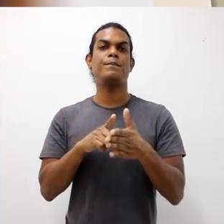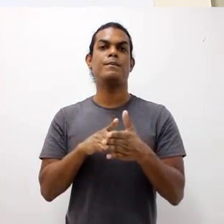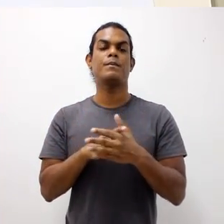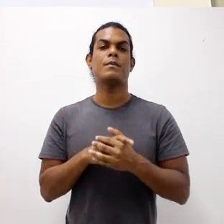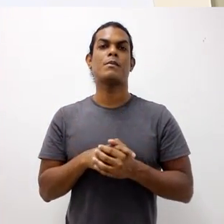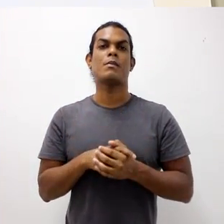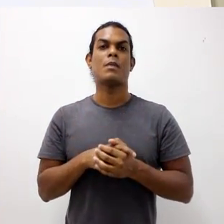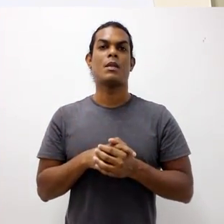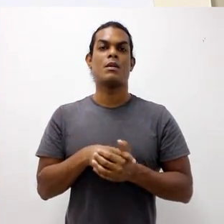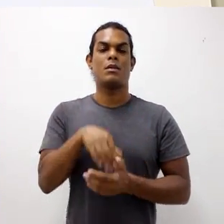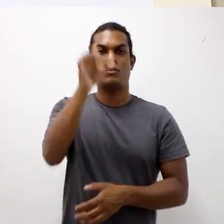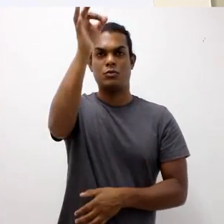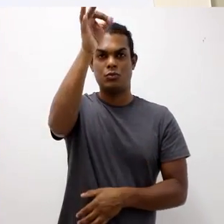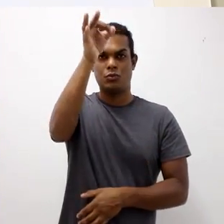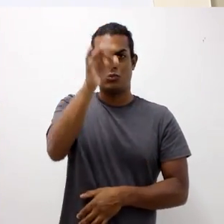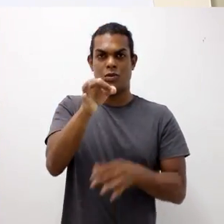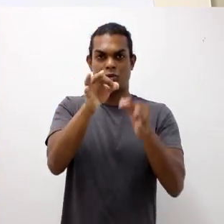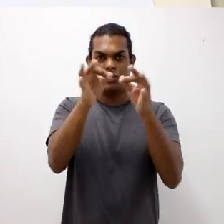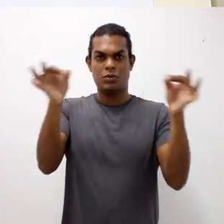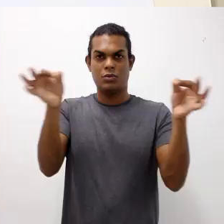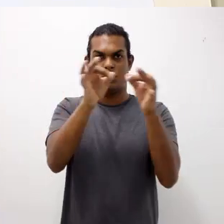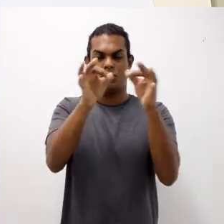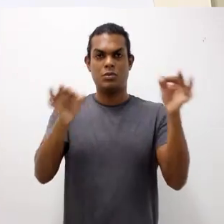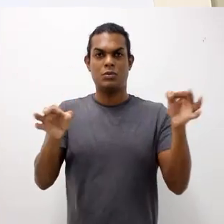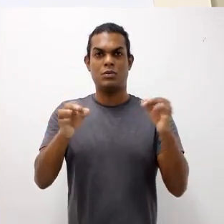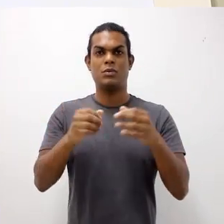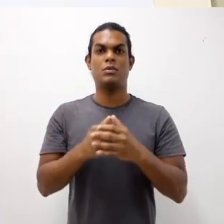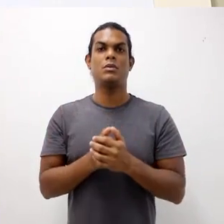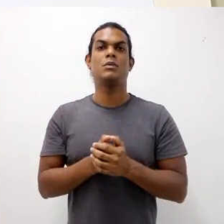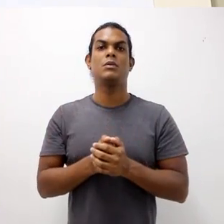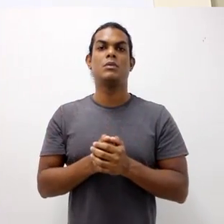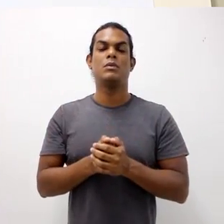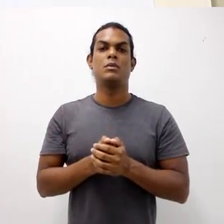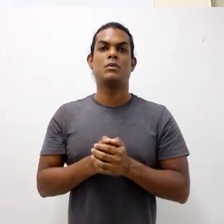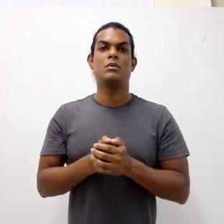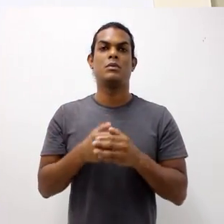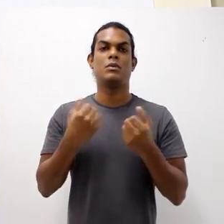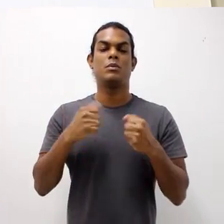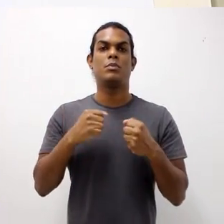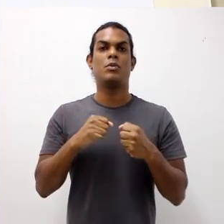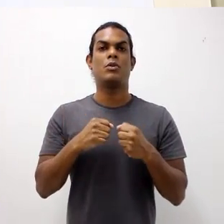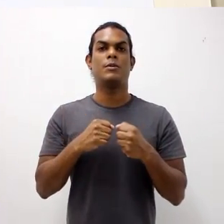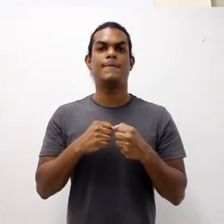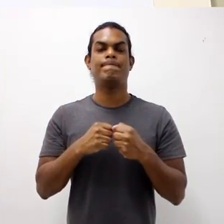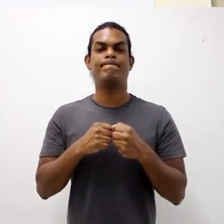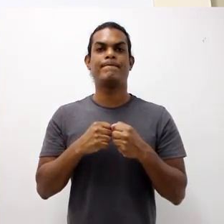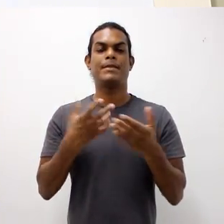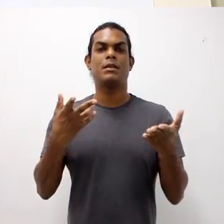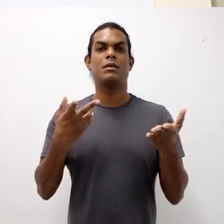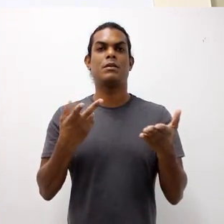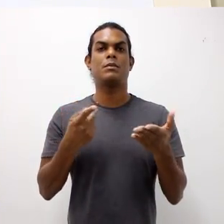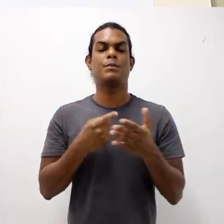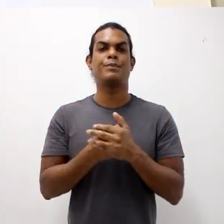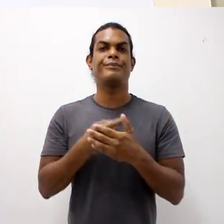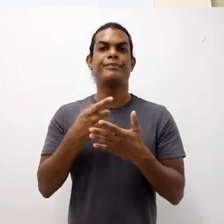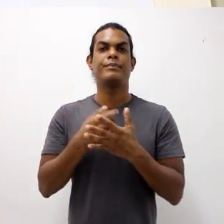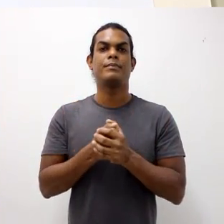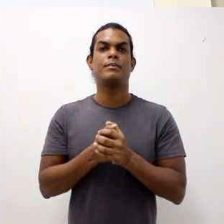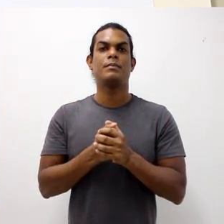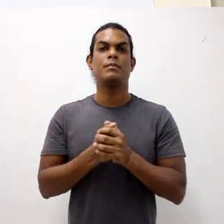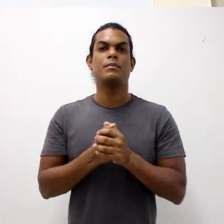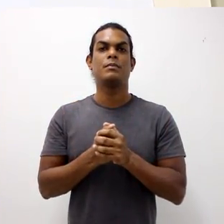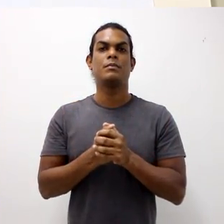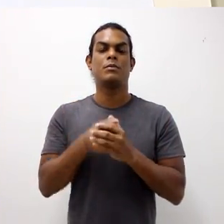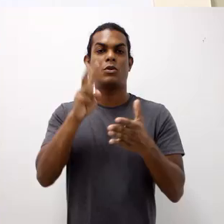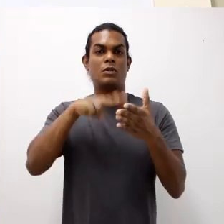verdade, o eixo de largura e o eixo de profundidade, você pode encontrar na literatura uma variação disso. A própria ABNT,